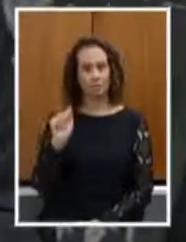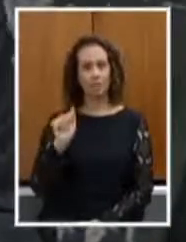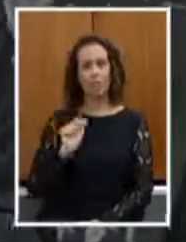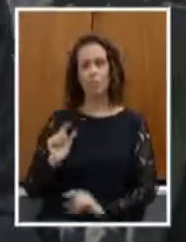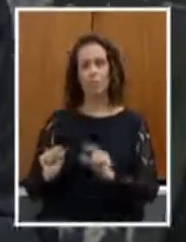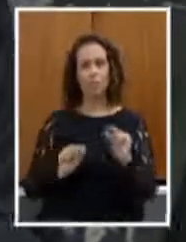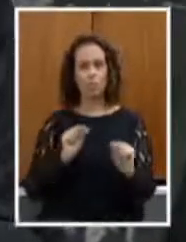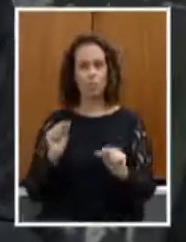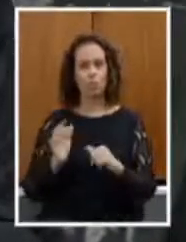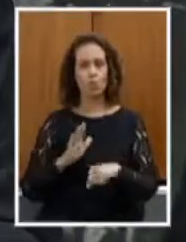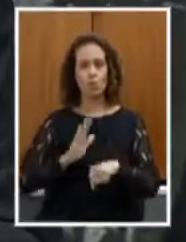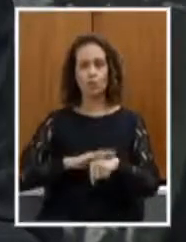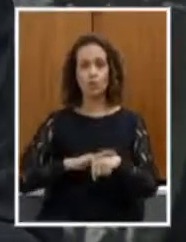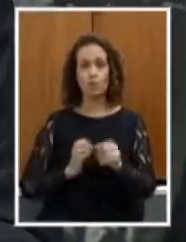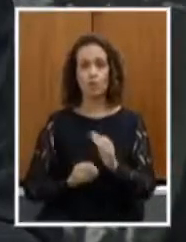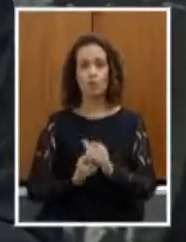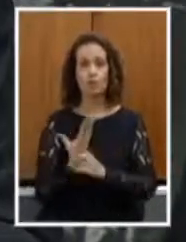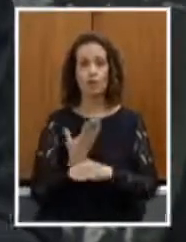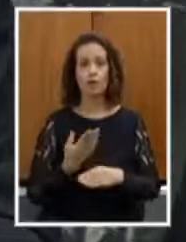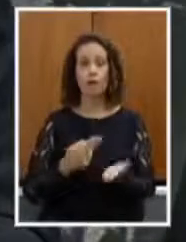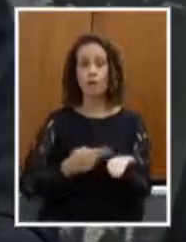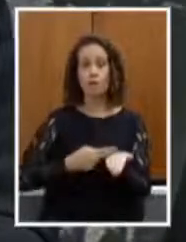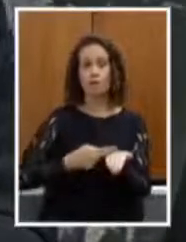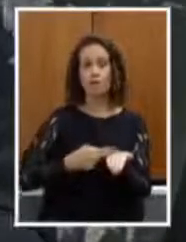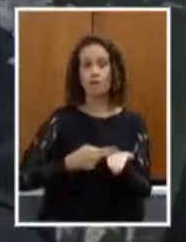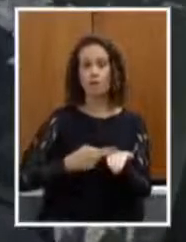dispõe sobre a criação do selo verde.